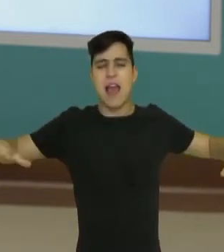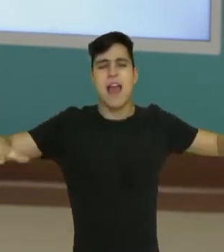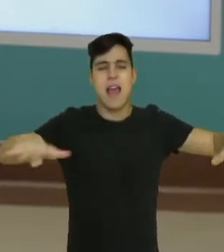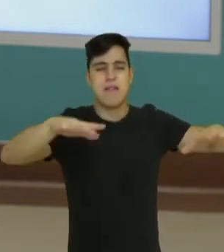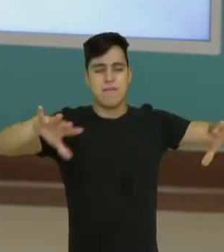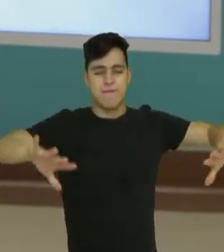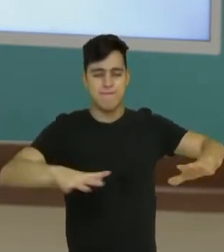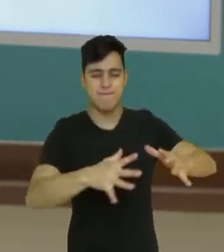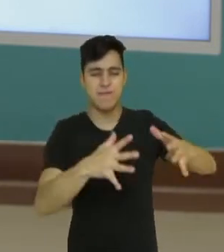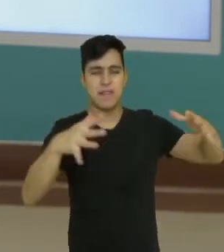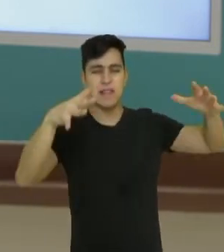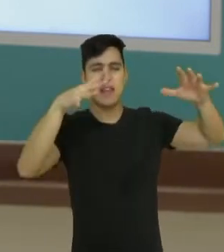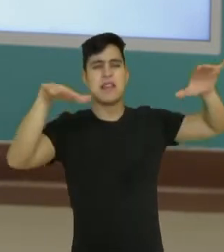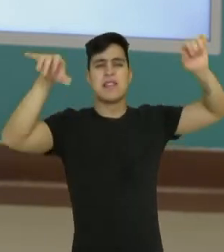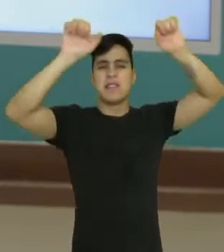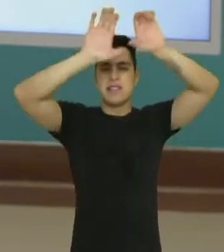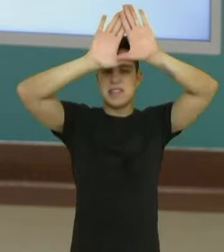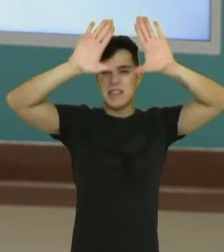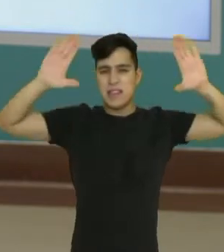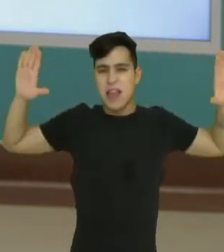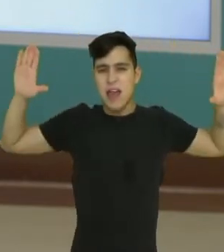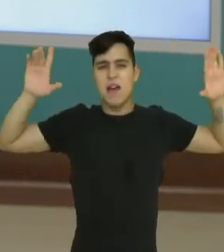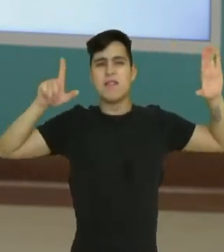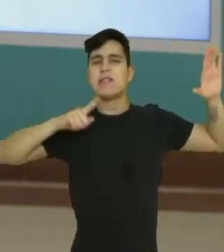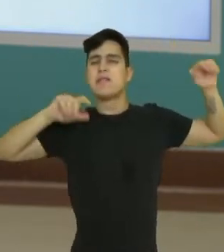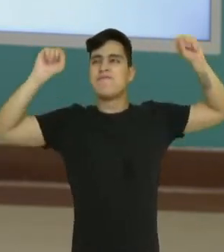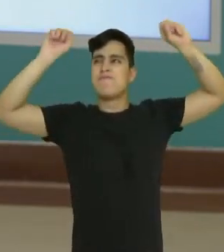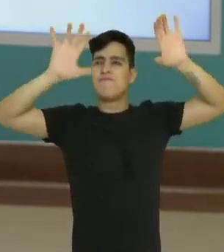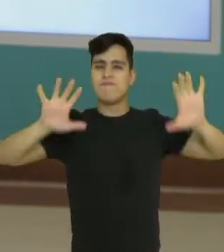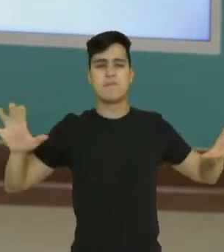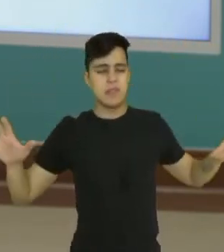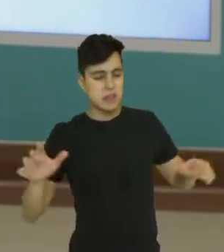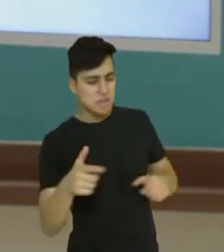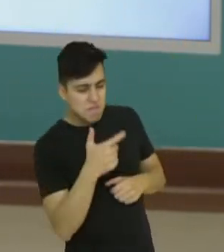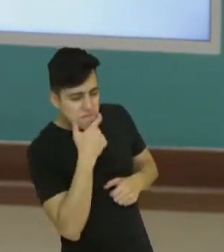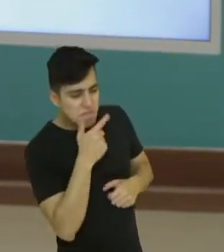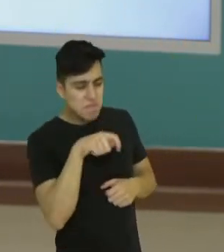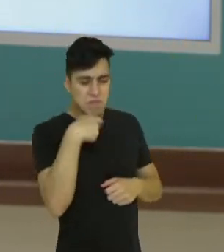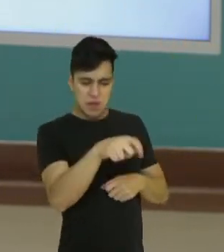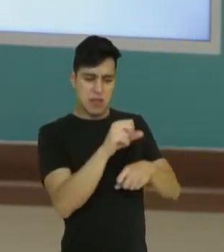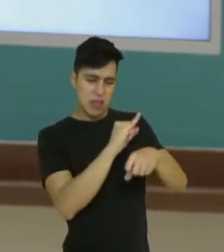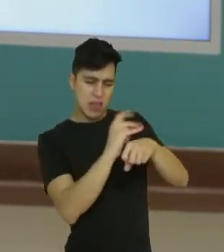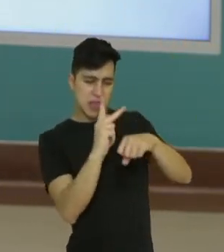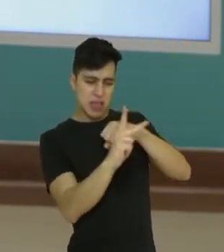o céu, tem as nuvens. É uma ilha, está cercada por água.